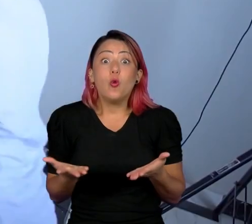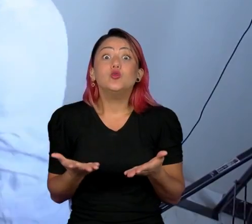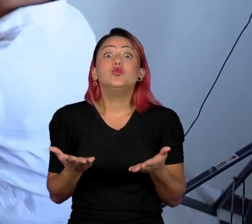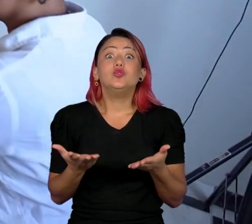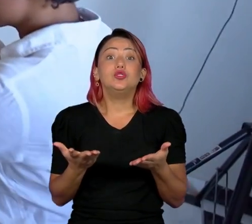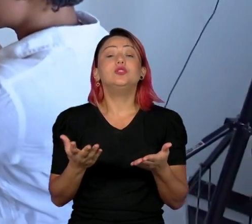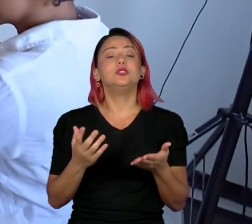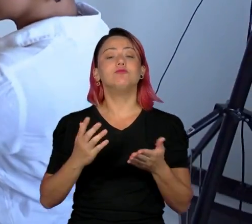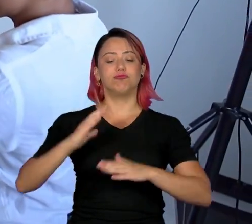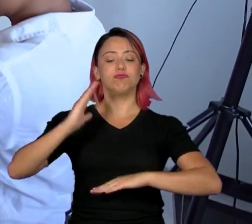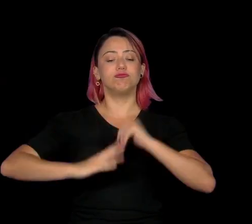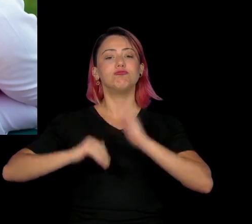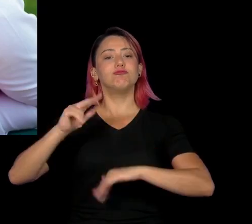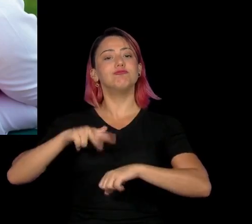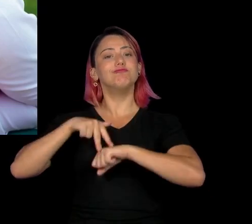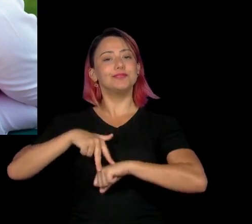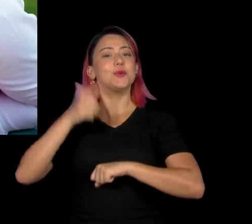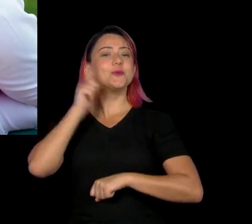realidade.